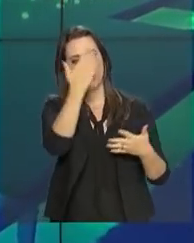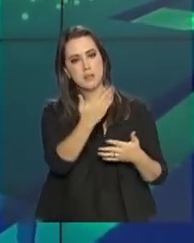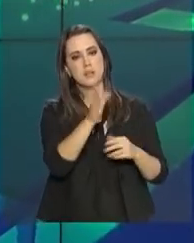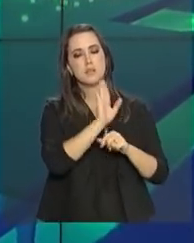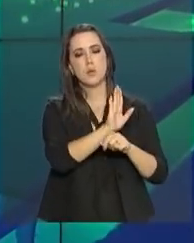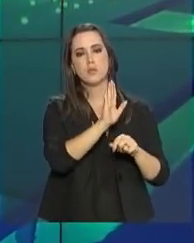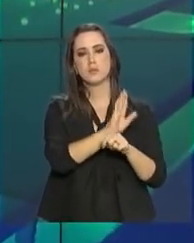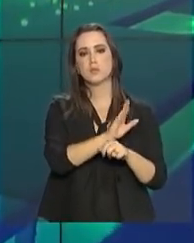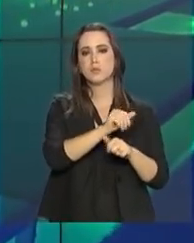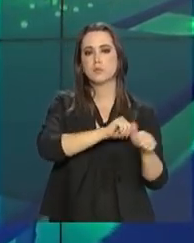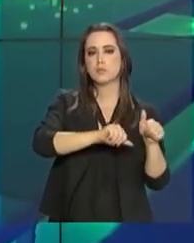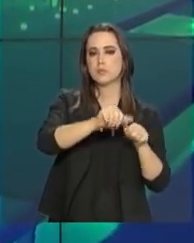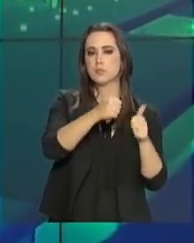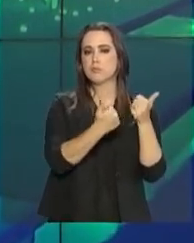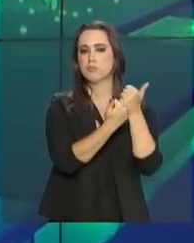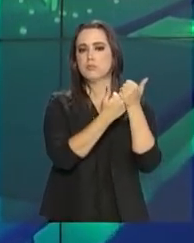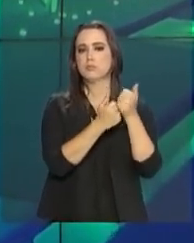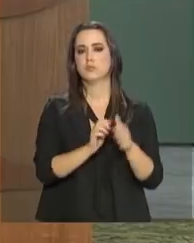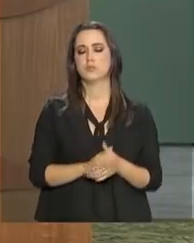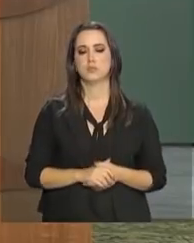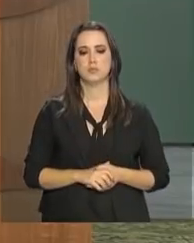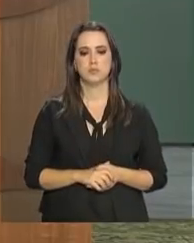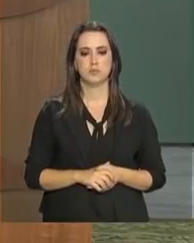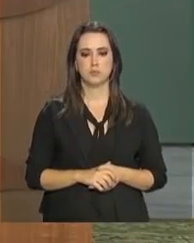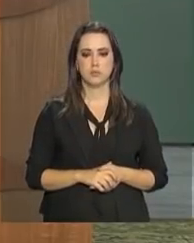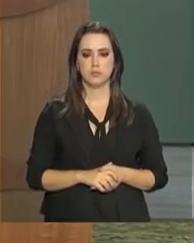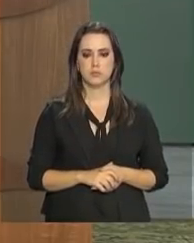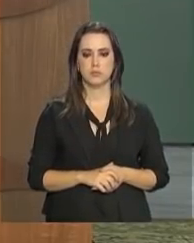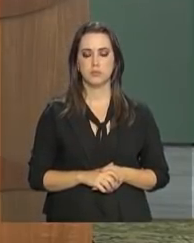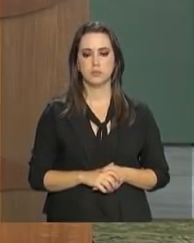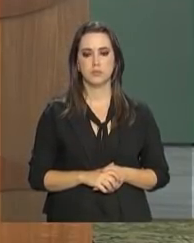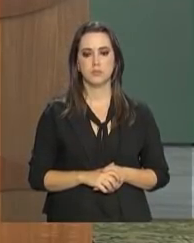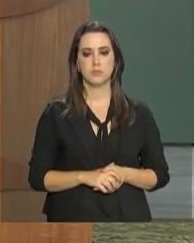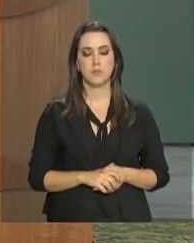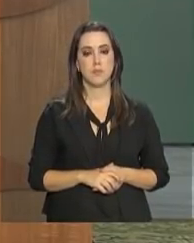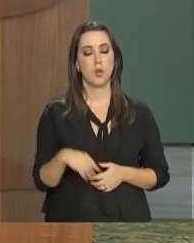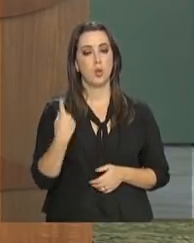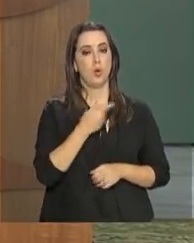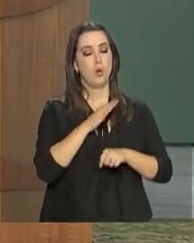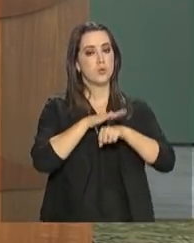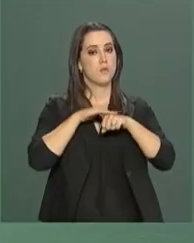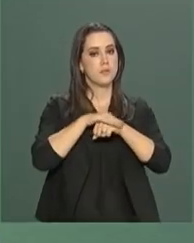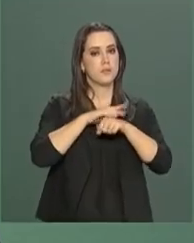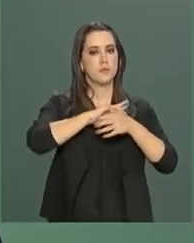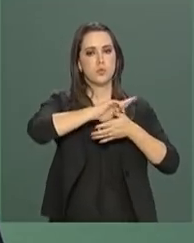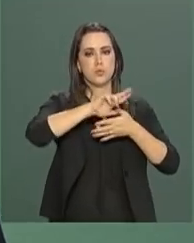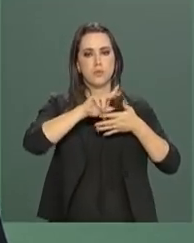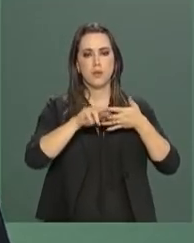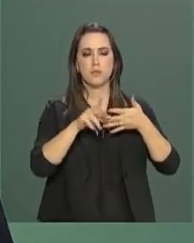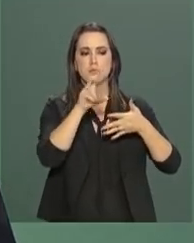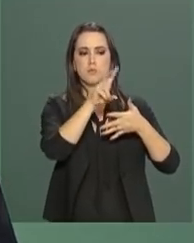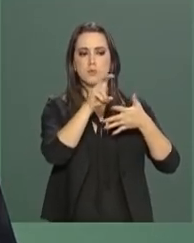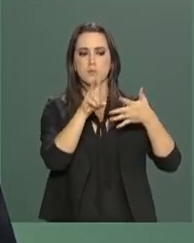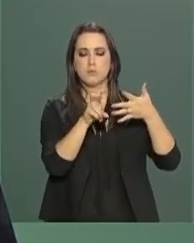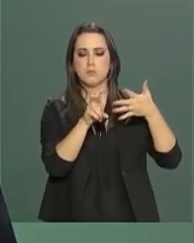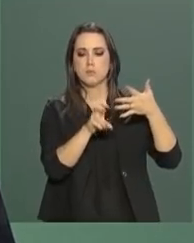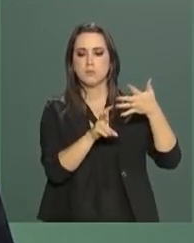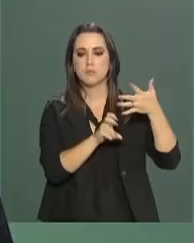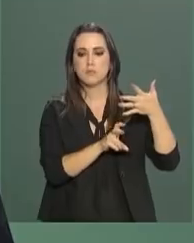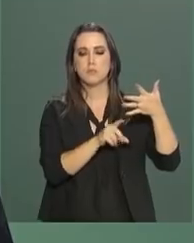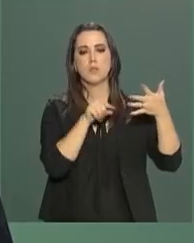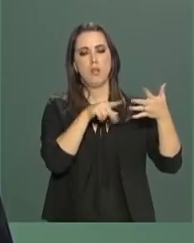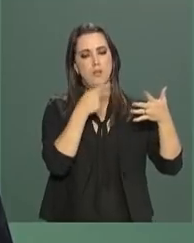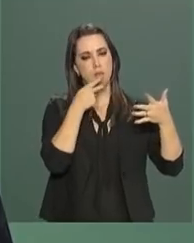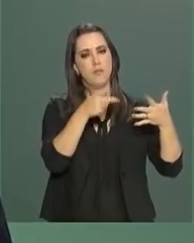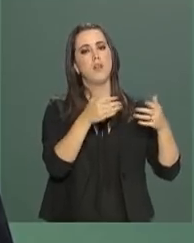colaboração para a transição conversamos sobre várias ações entre obviamente